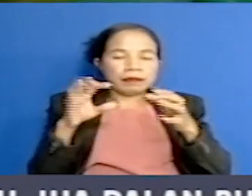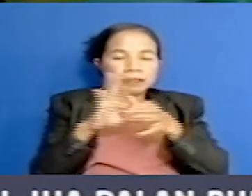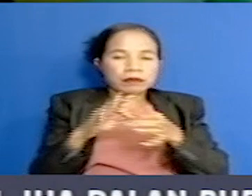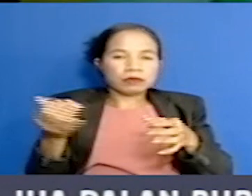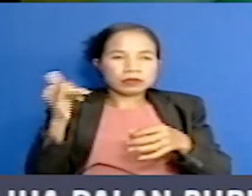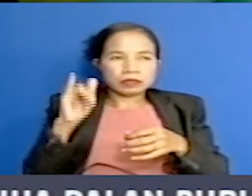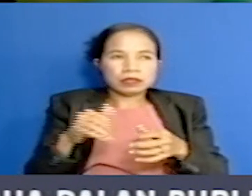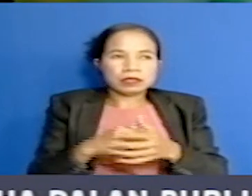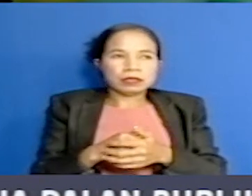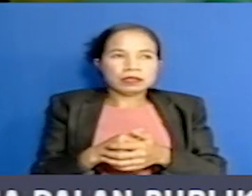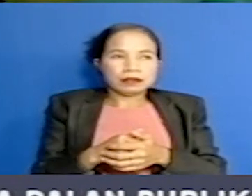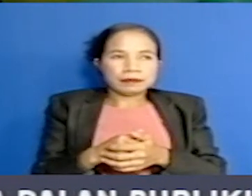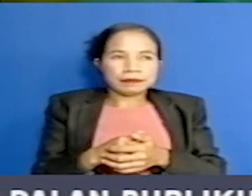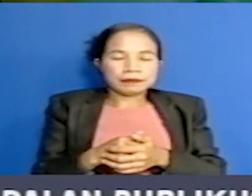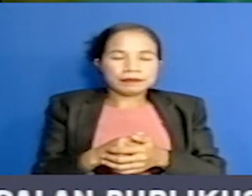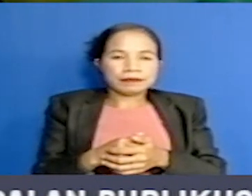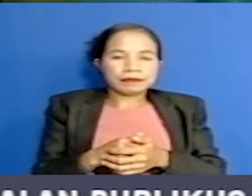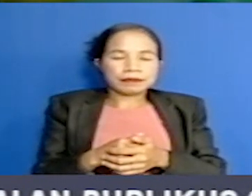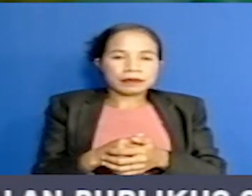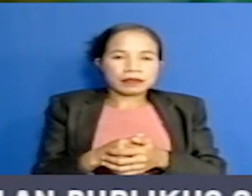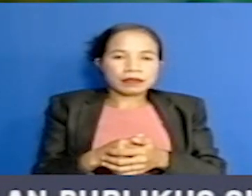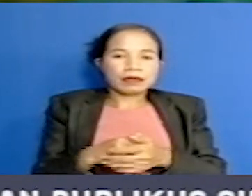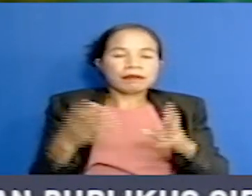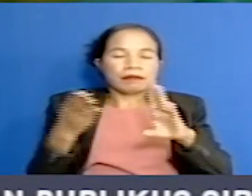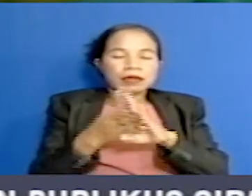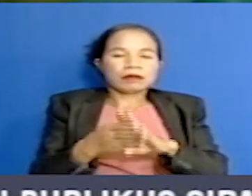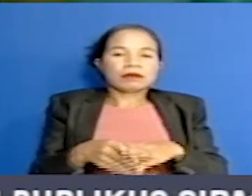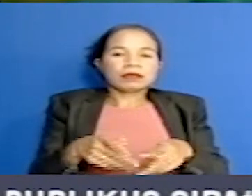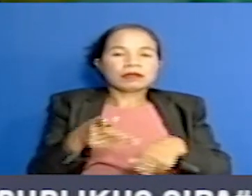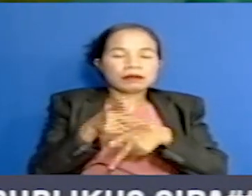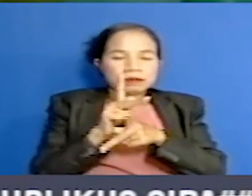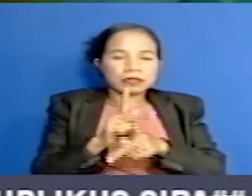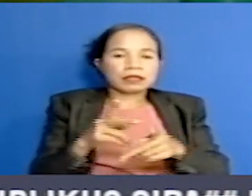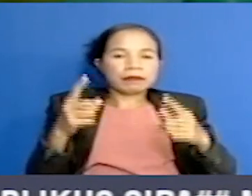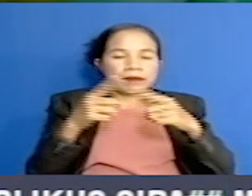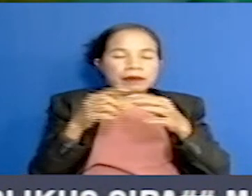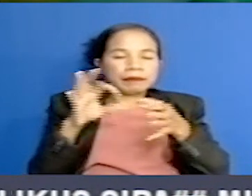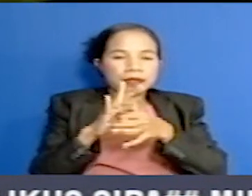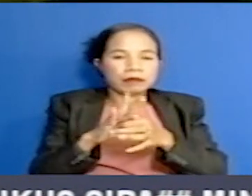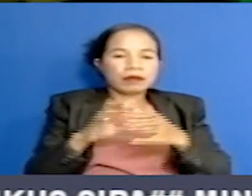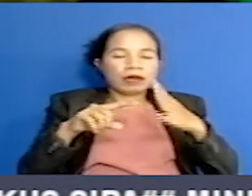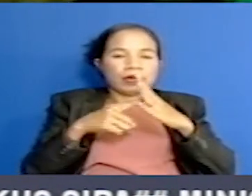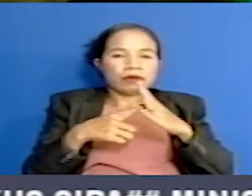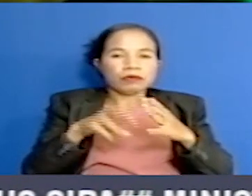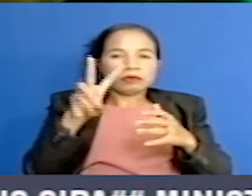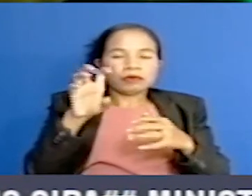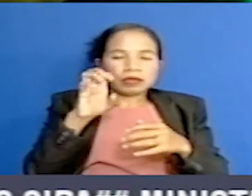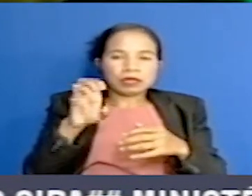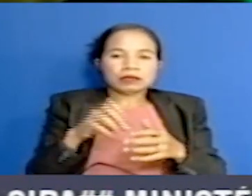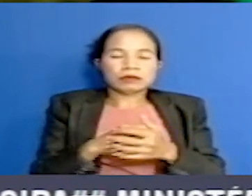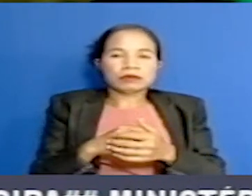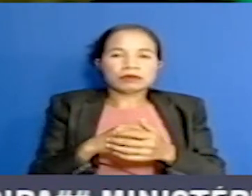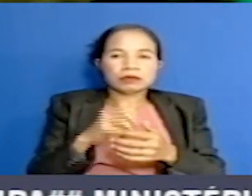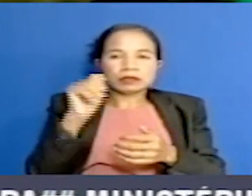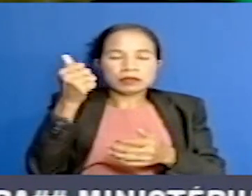sublinha, cooperativa Lana Mona permiti atu fo kreditu ba nia membro sira hahu husi dolar atus rua to orihun